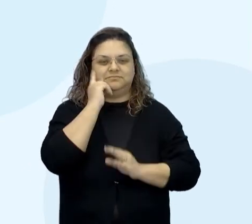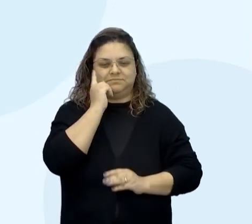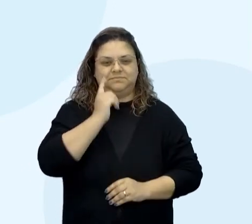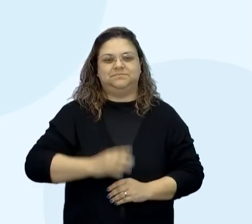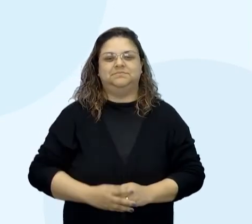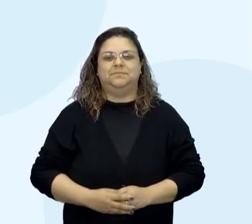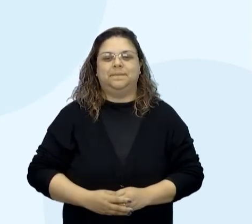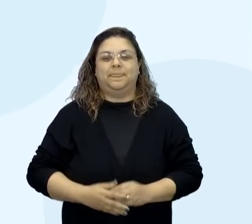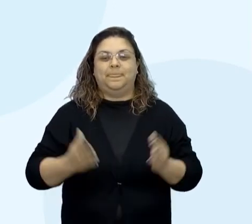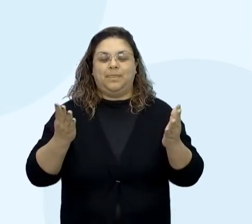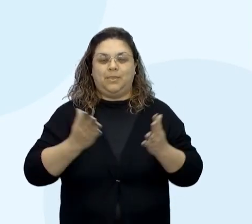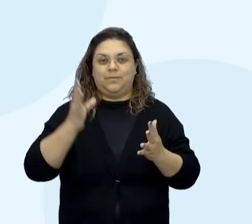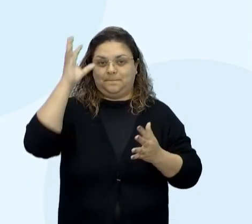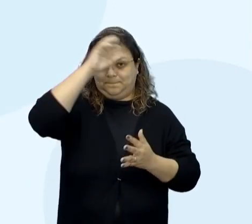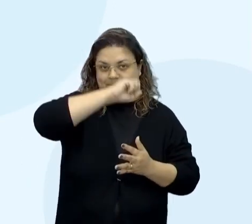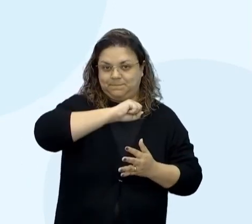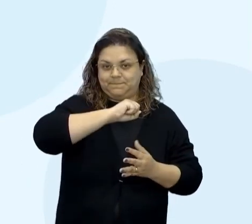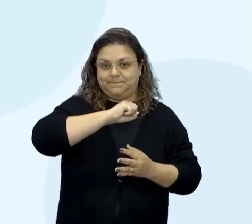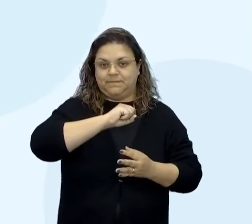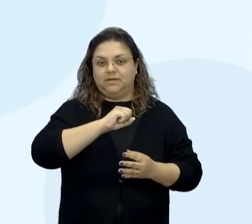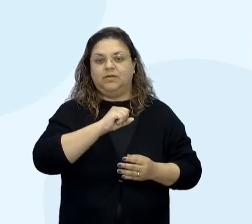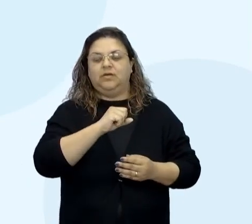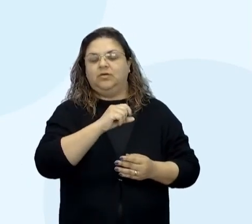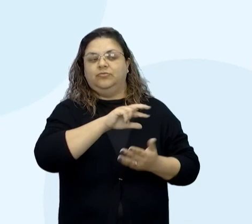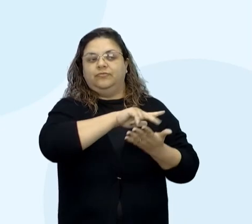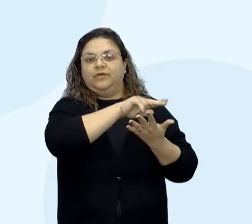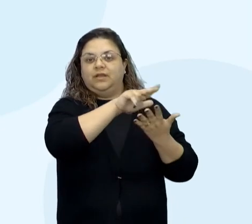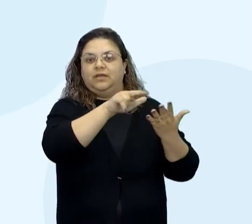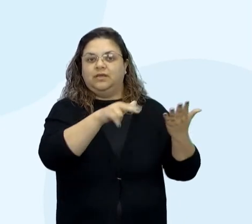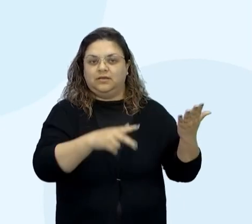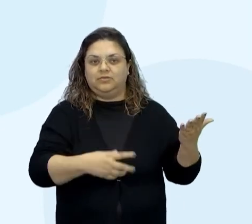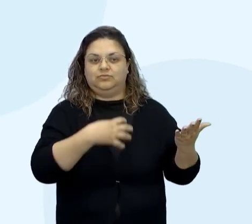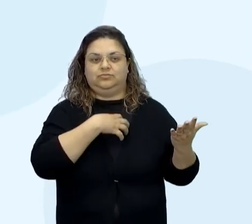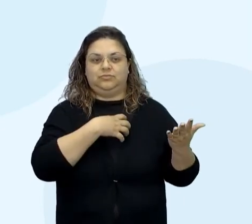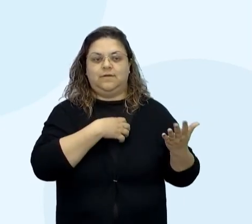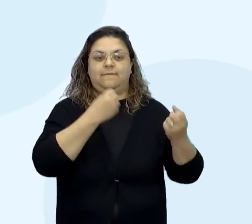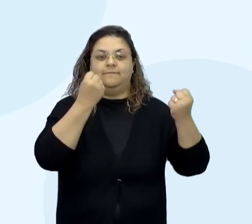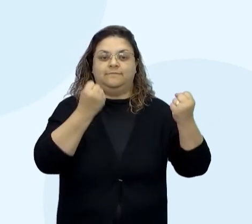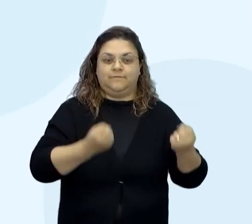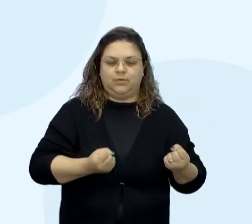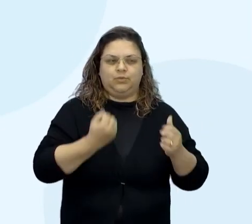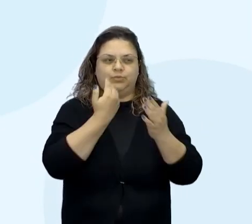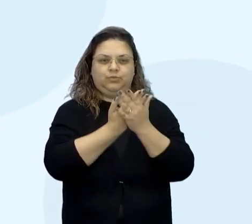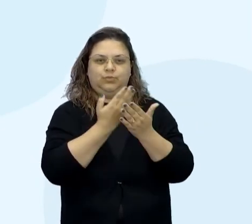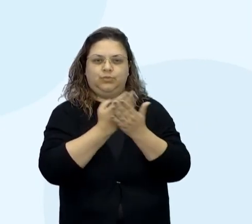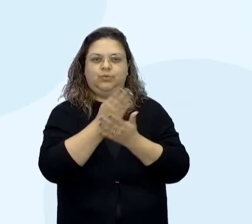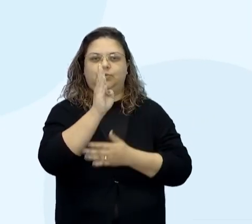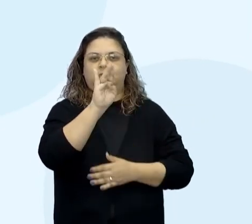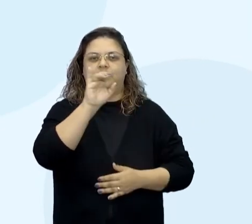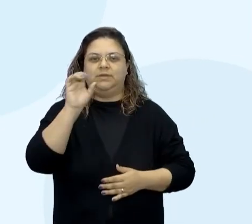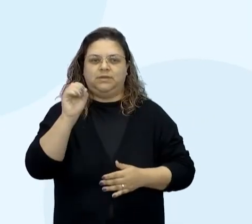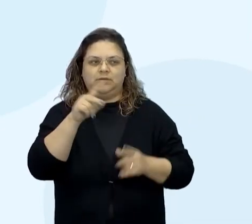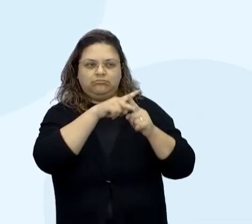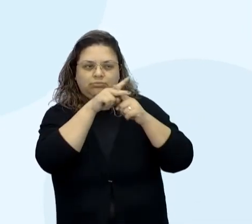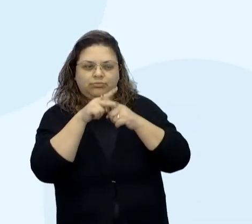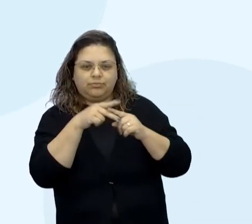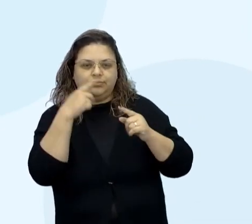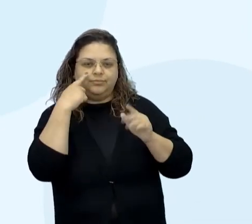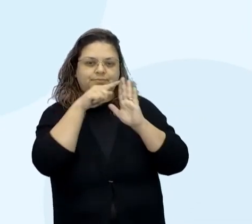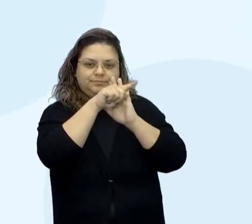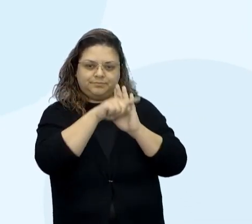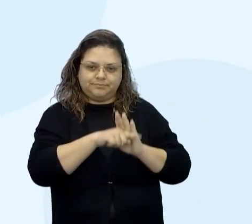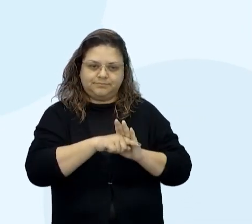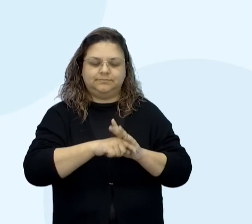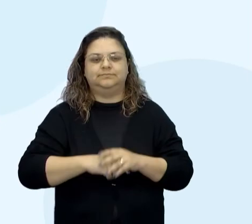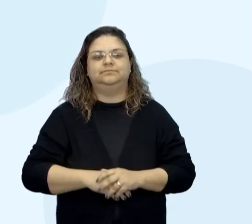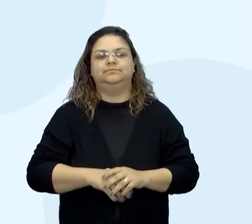principais tipos de forças envolvidas nos nossos estudos de biomecânica, já para a gente fazer uma análise futura, bem